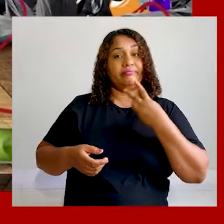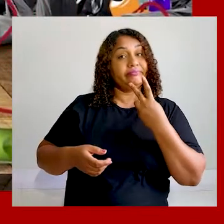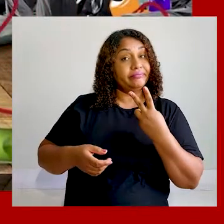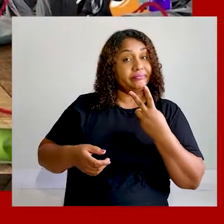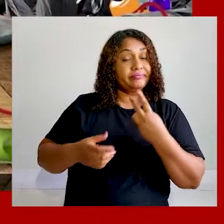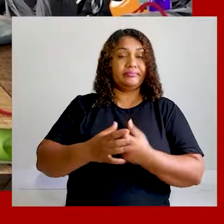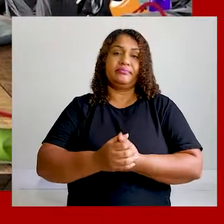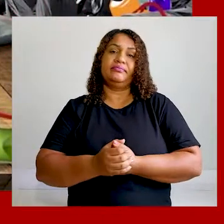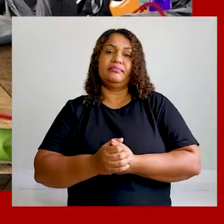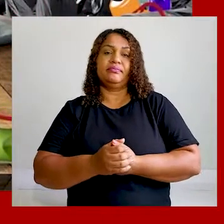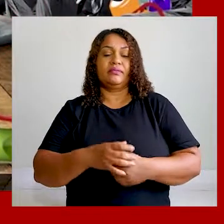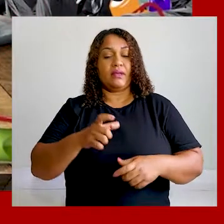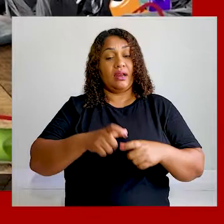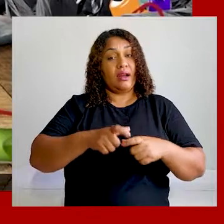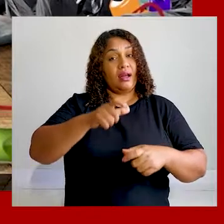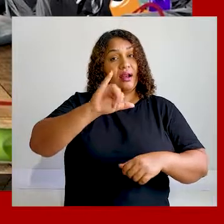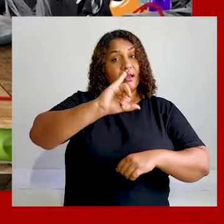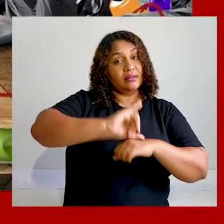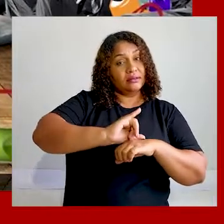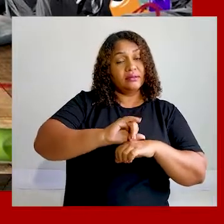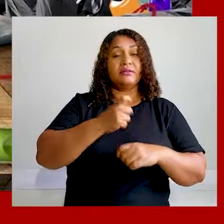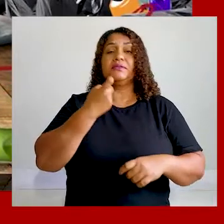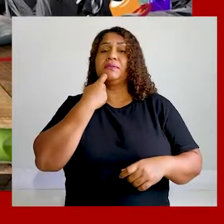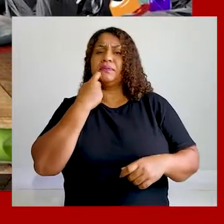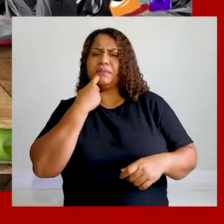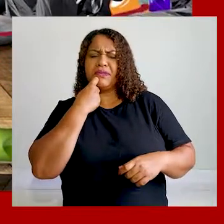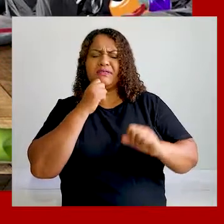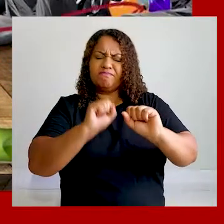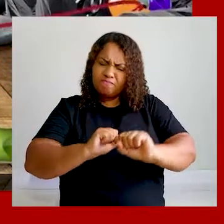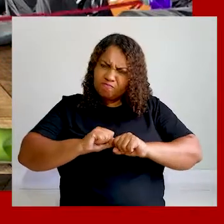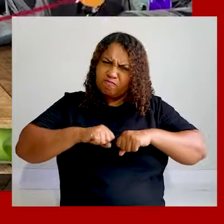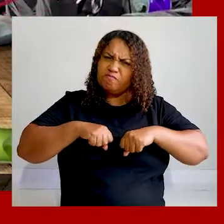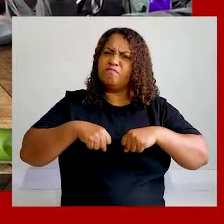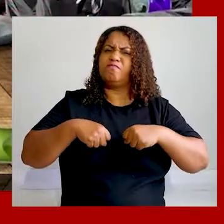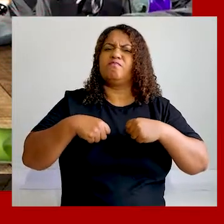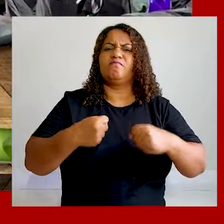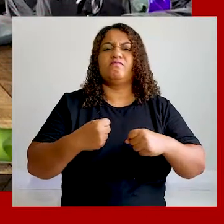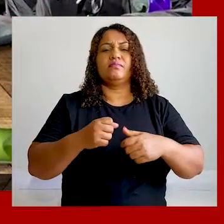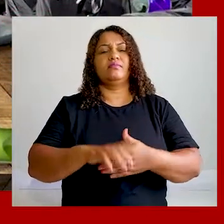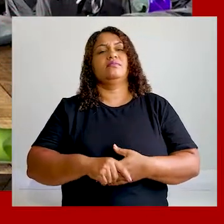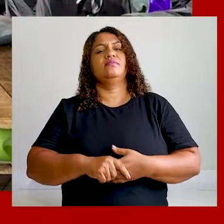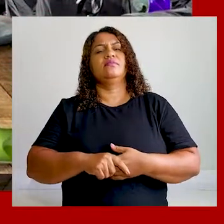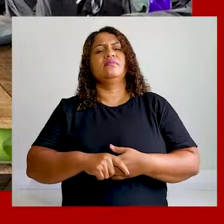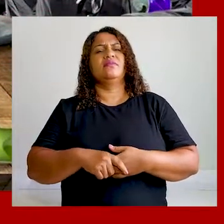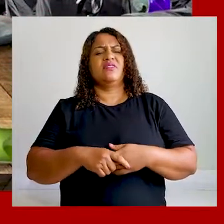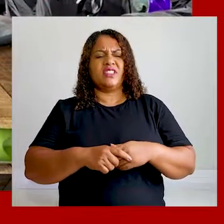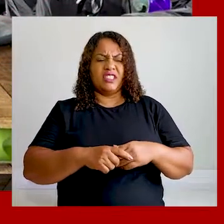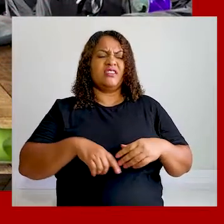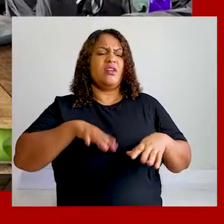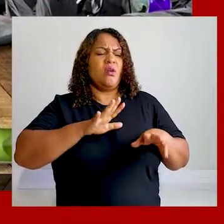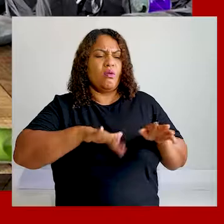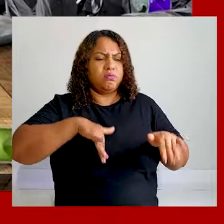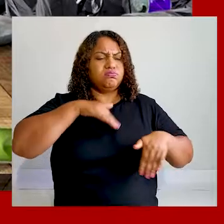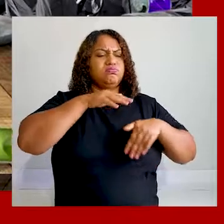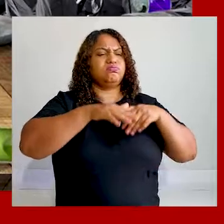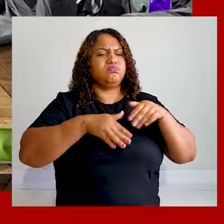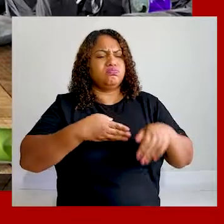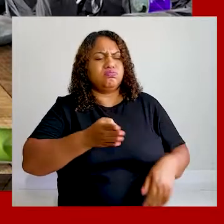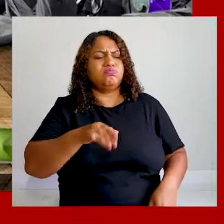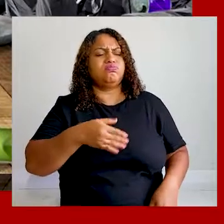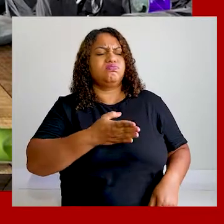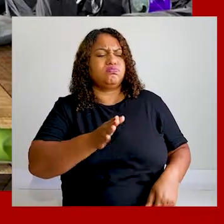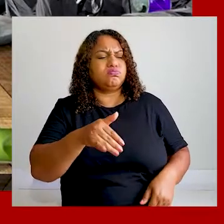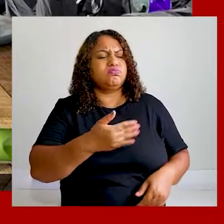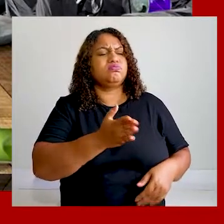Então, os dois, Latinha e Peixe, resilientes, se voltaram contra a força da